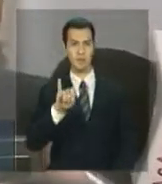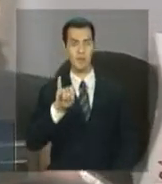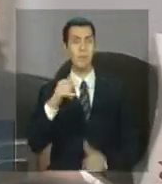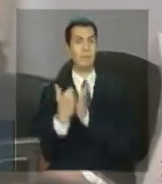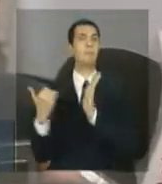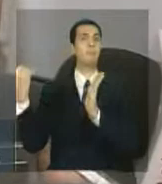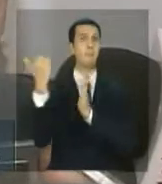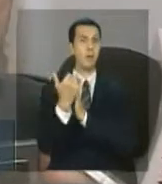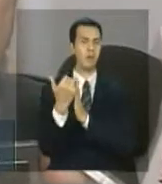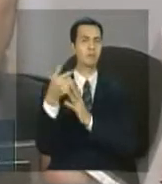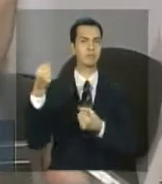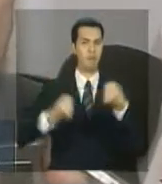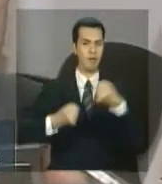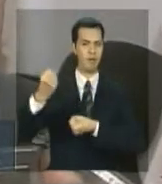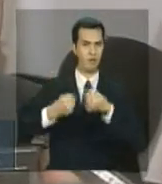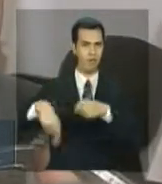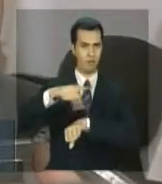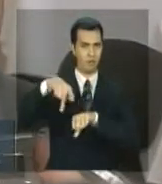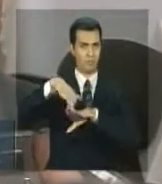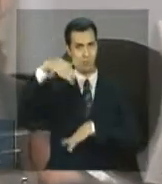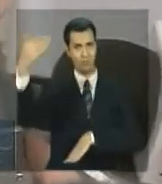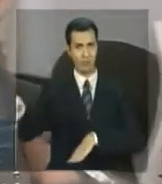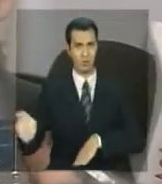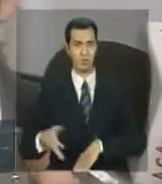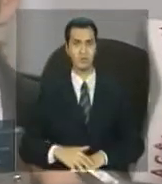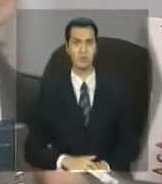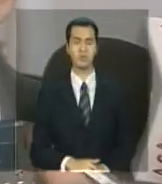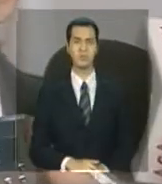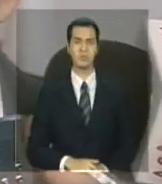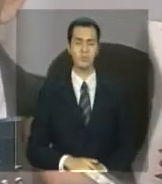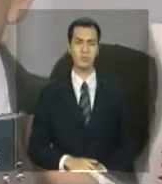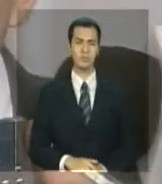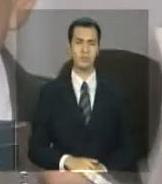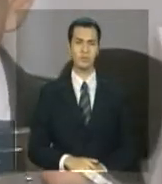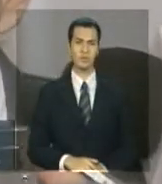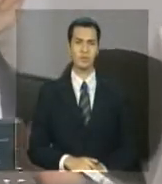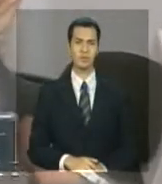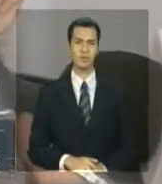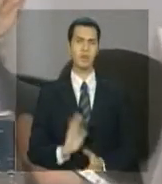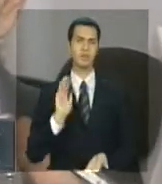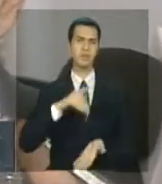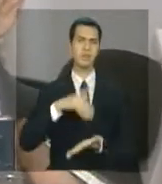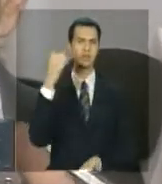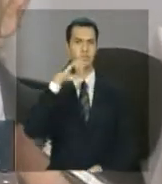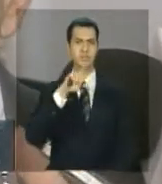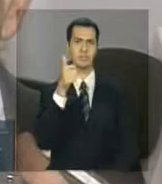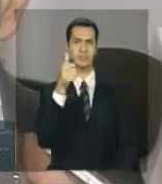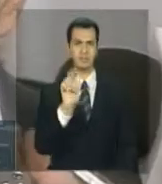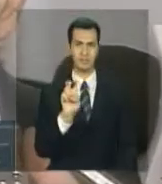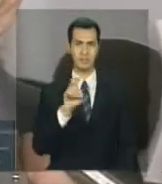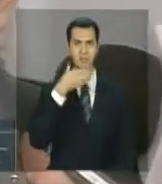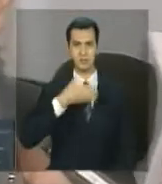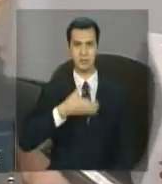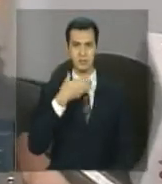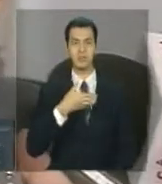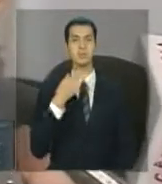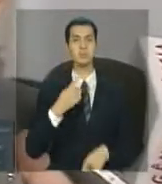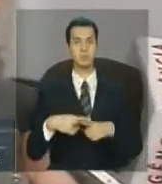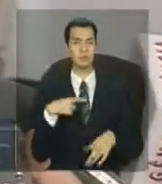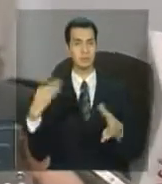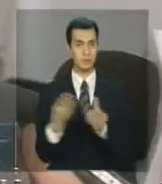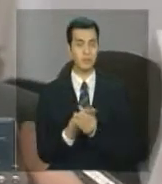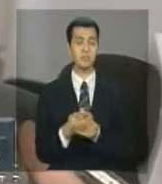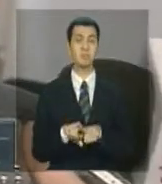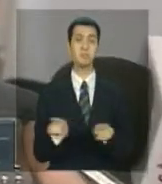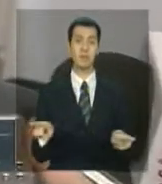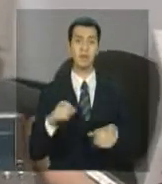né? Isso praticamente não surtiu efeito até 15 de dezembro por causa da noventena, mas este